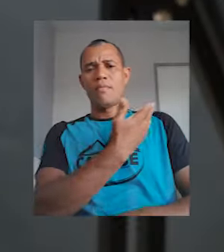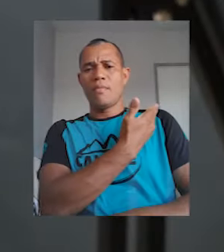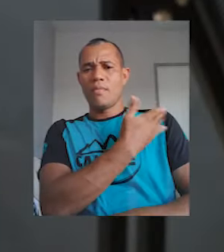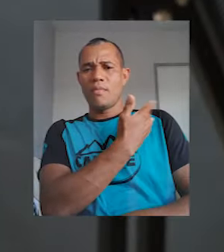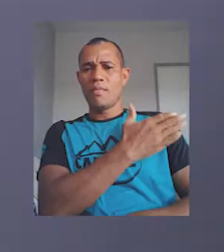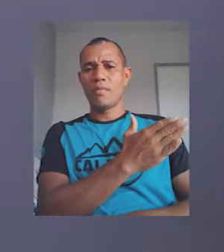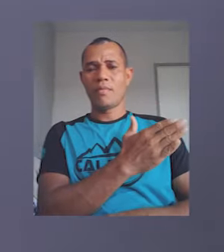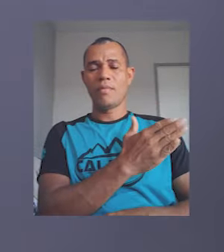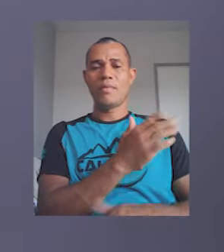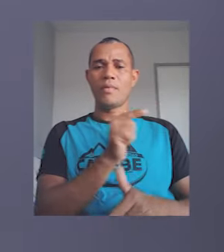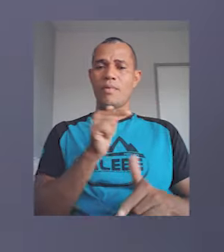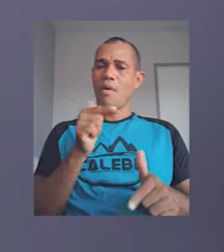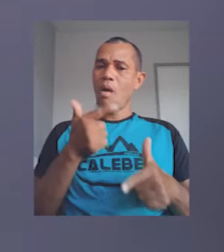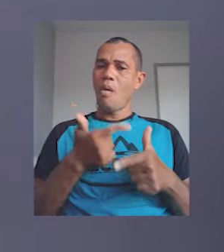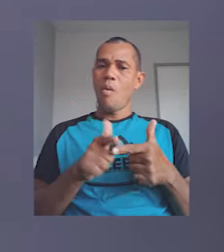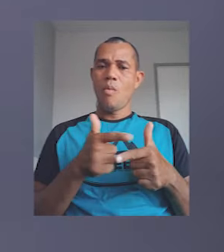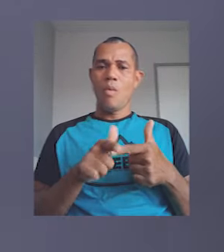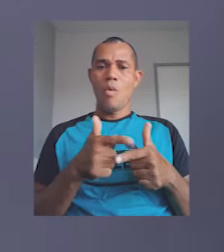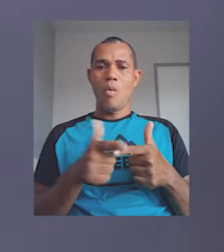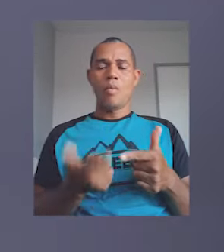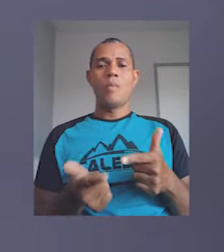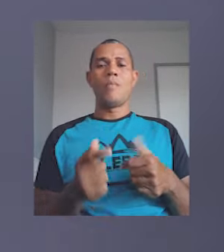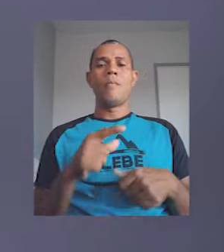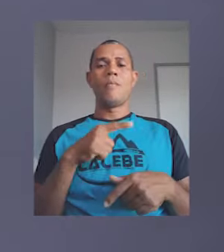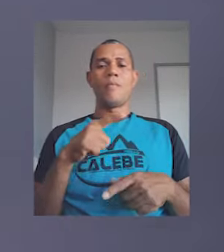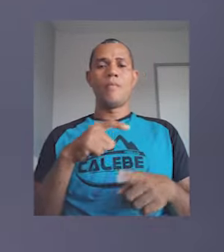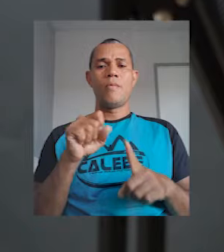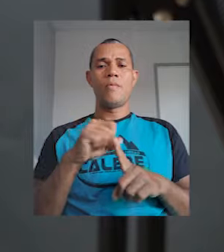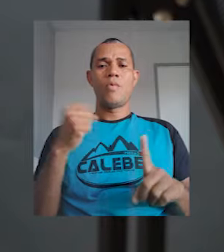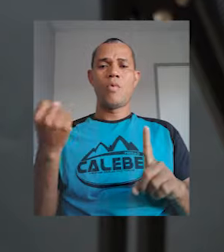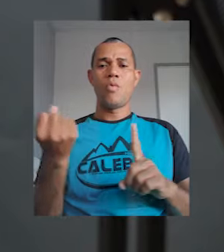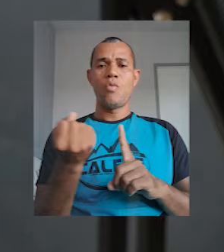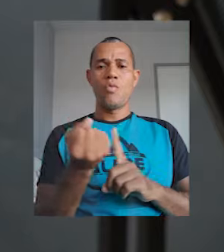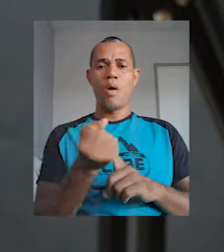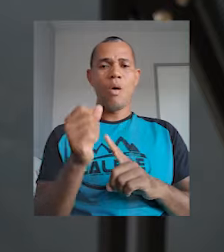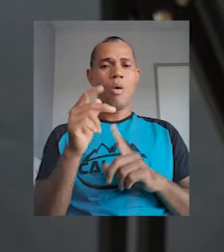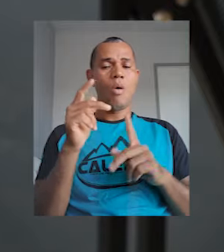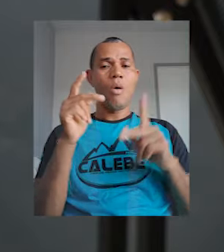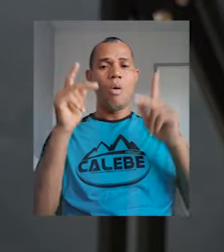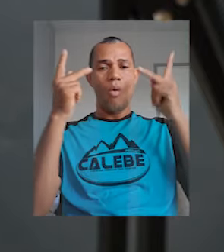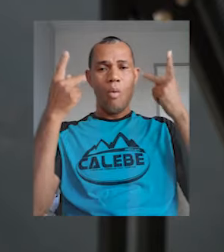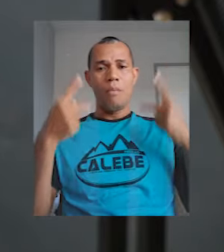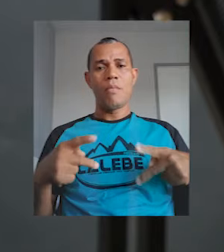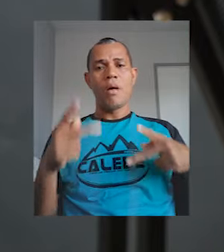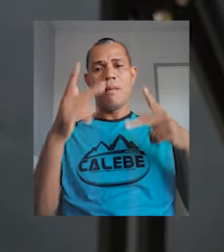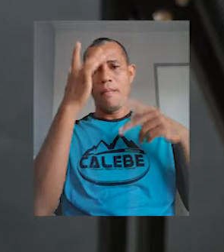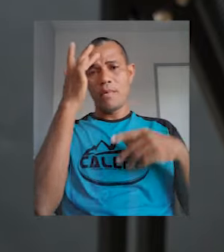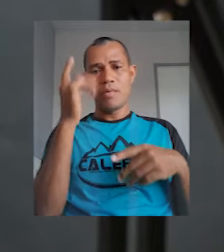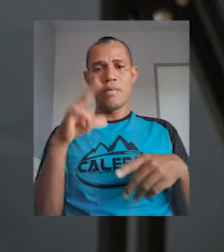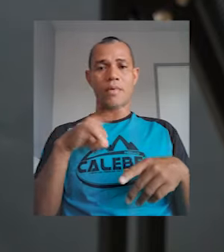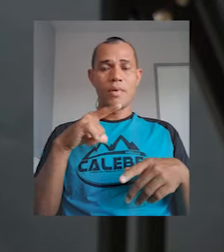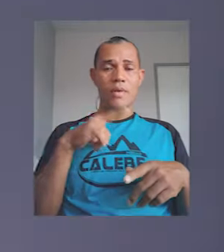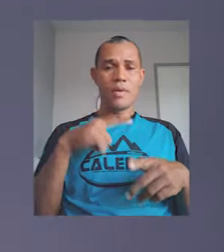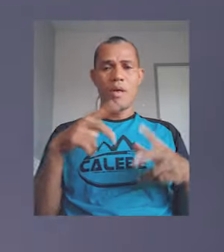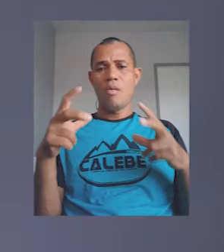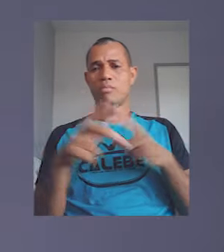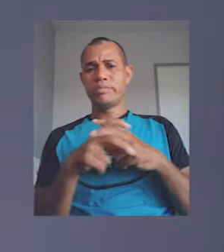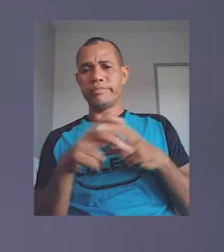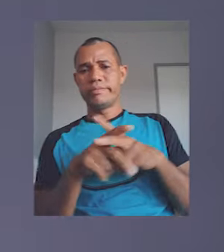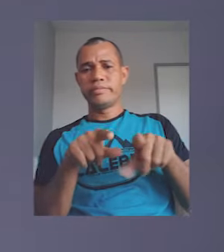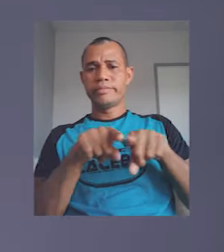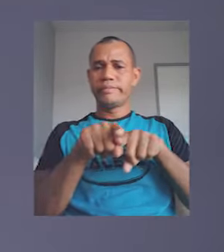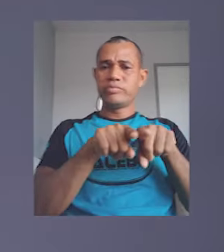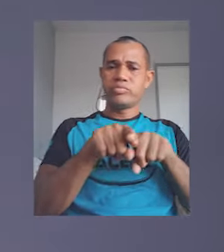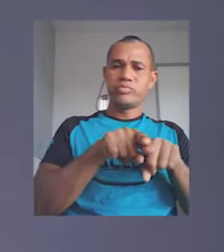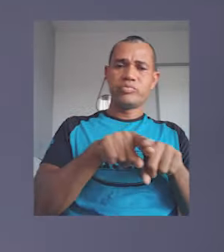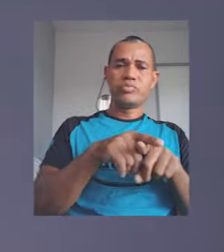Preconceito é uma praga que tem impregnado na humanidade, que tem jogado irmãos contra irmãos por conta de determinados interesses